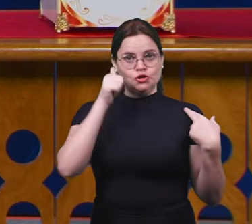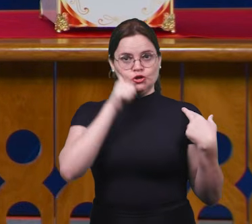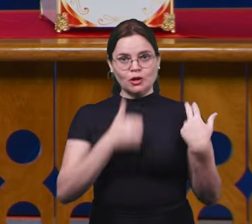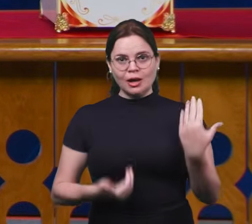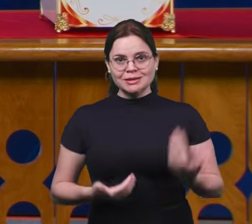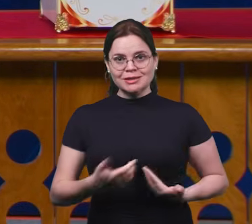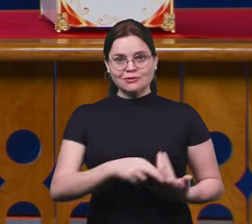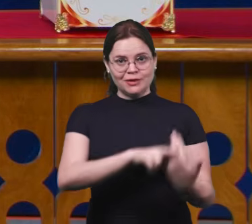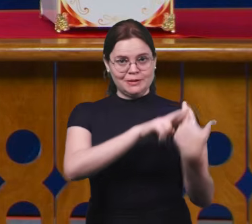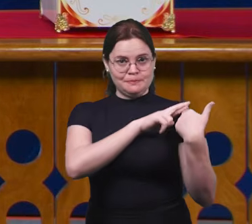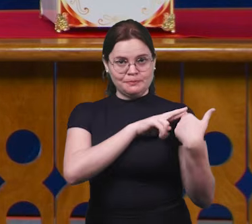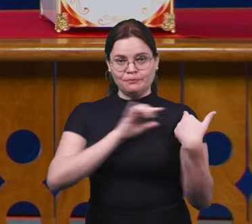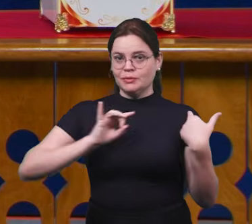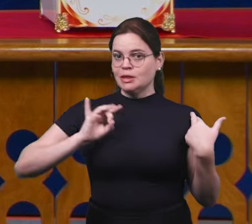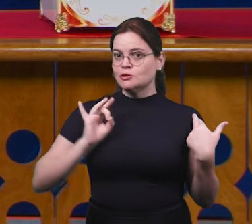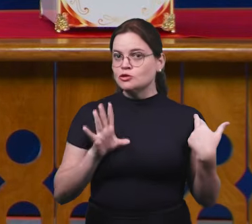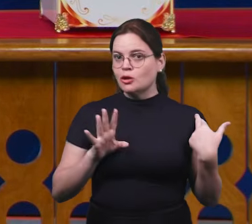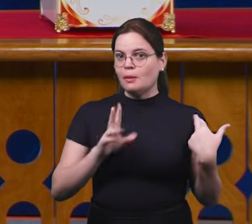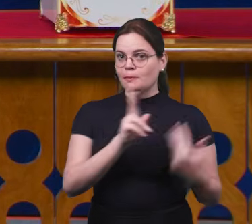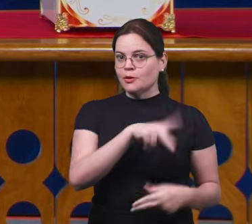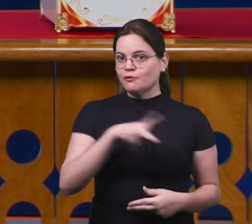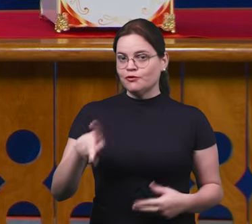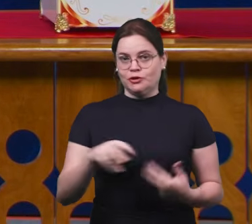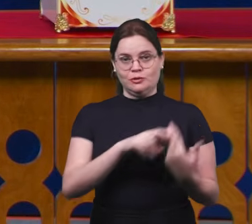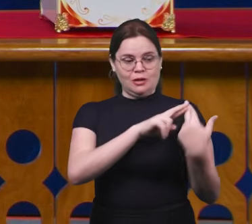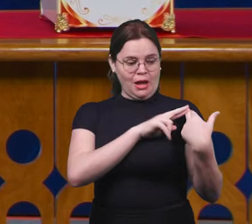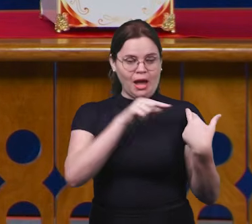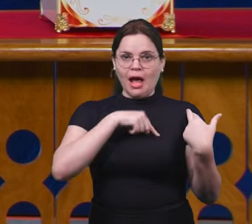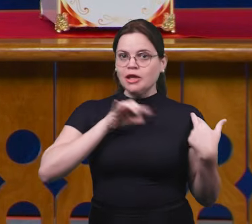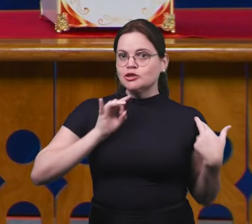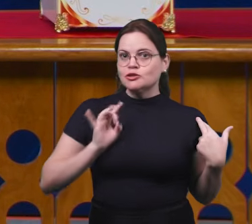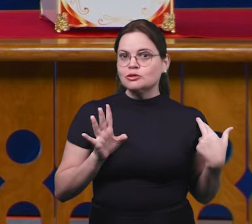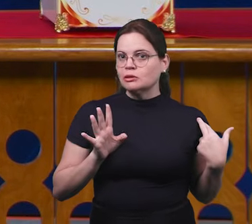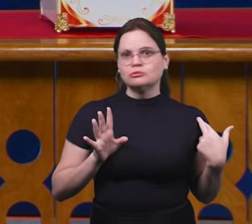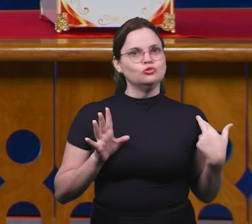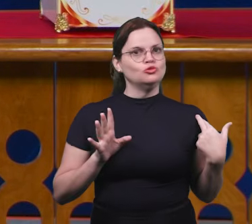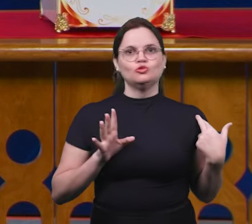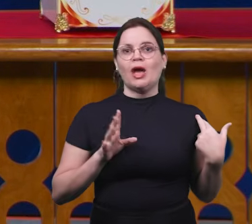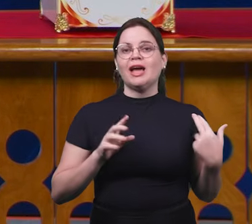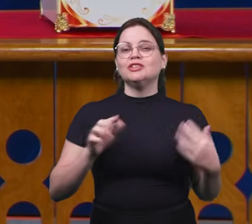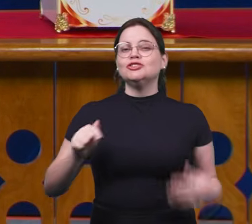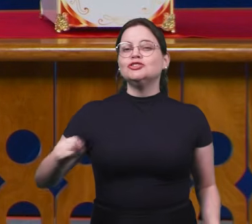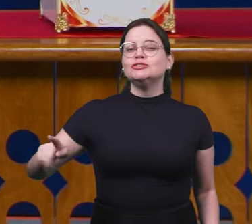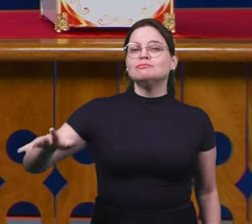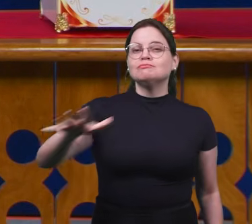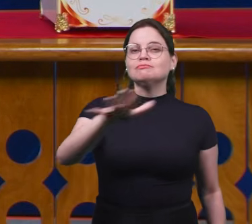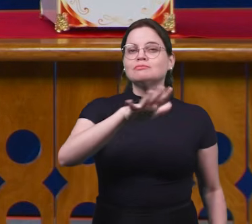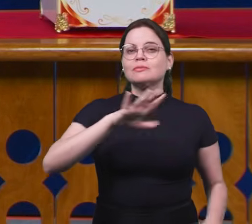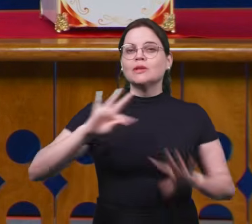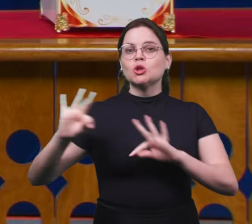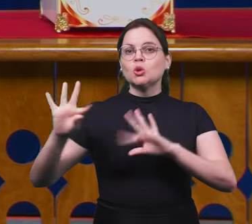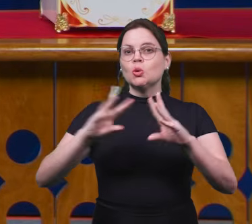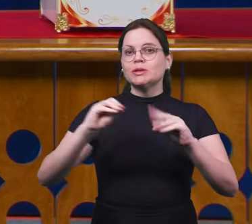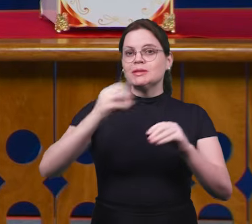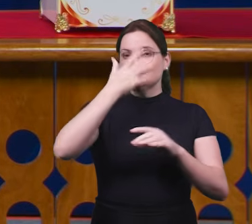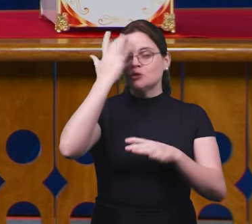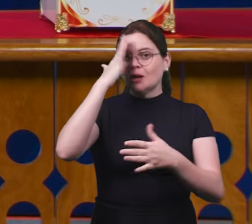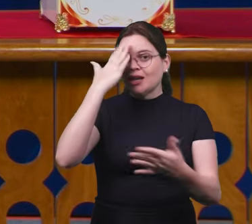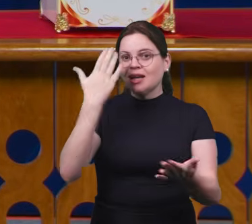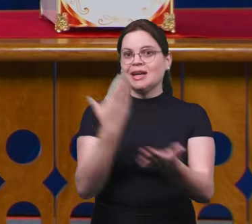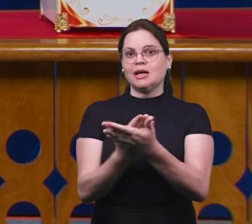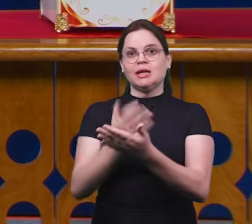de criança ou do trabalho de senhoras. Essa ordem é para todo aquele que crê no